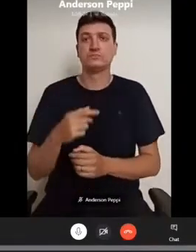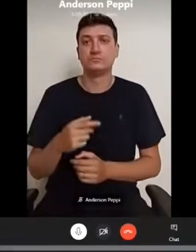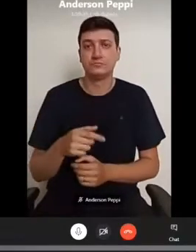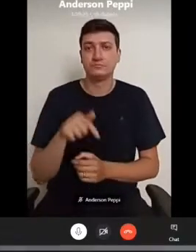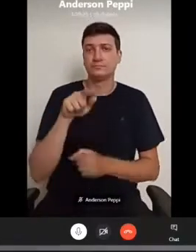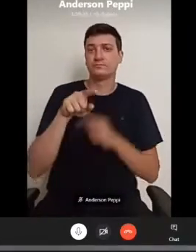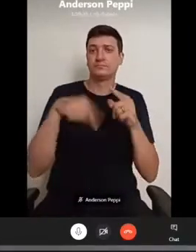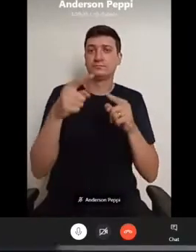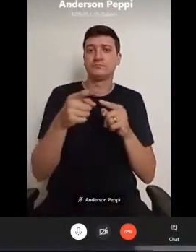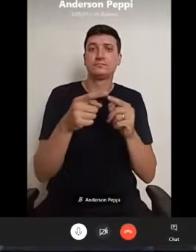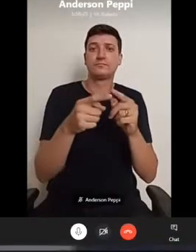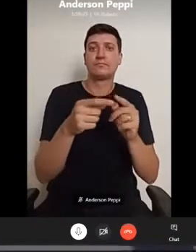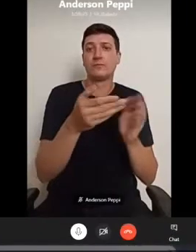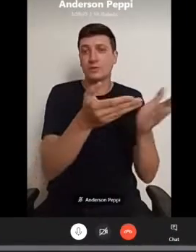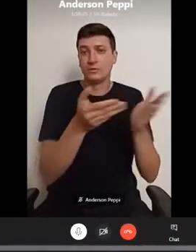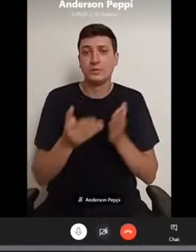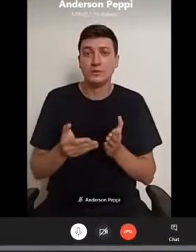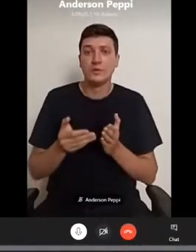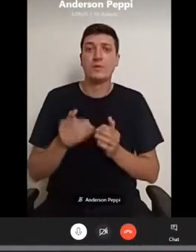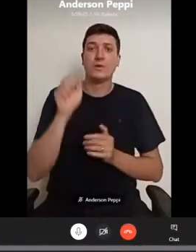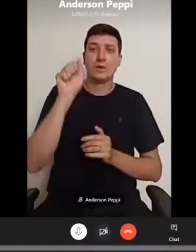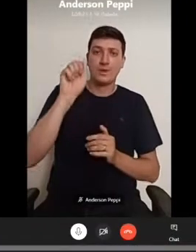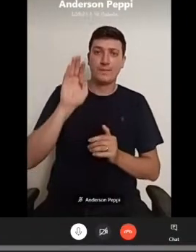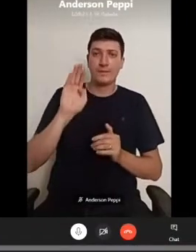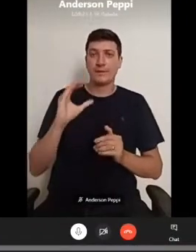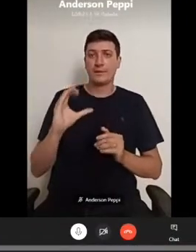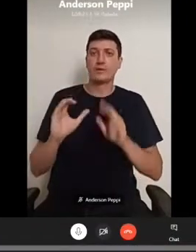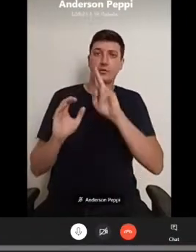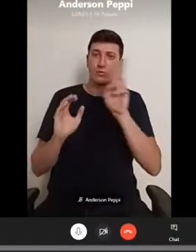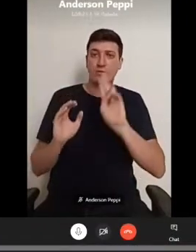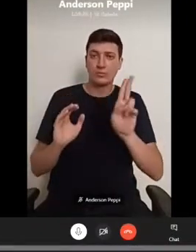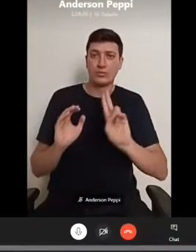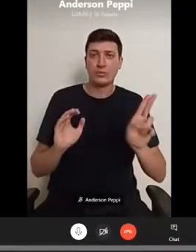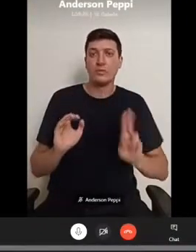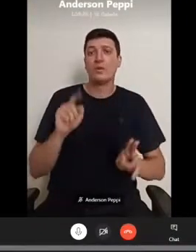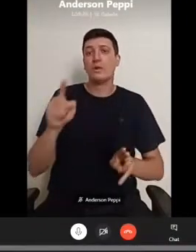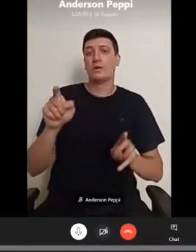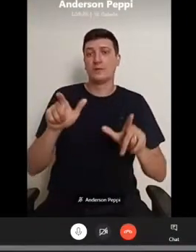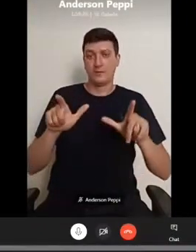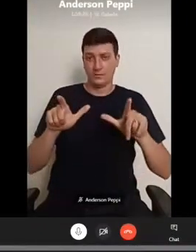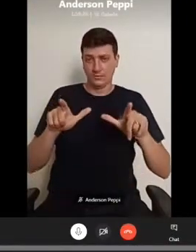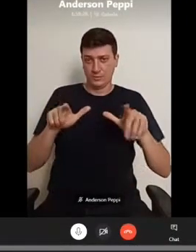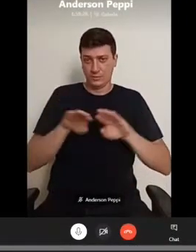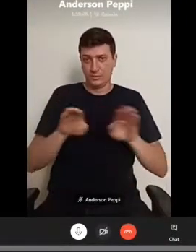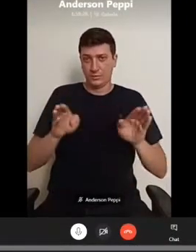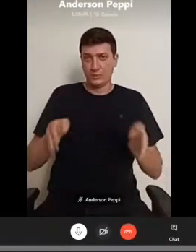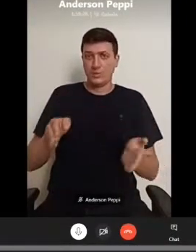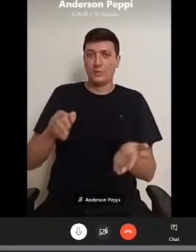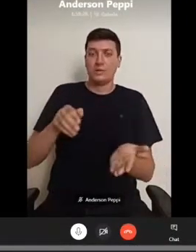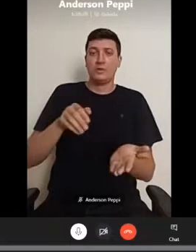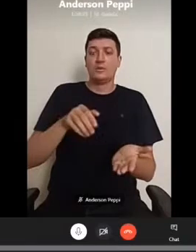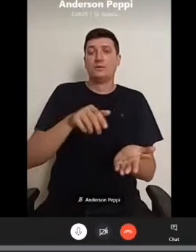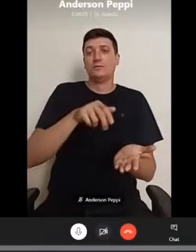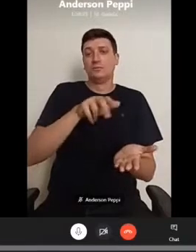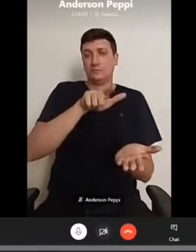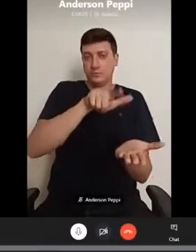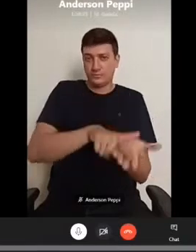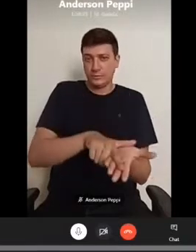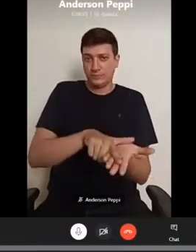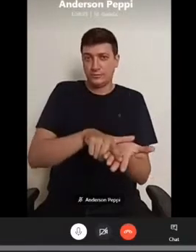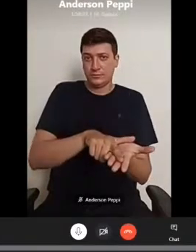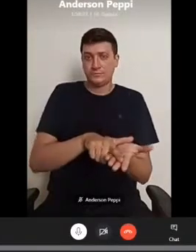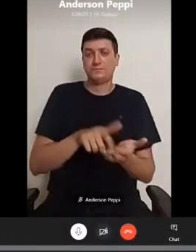alfabética para depositar o voto nesta mesa. Ato contínuo, se assim o desejar. O vereador